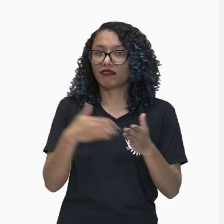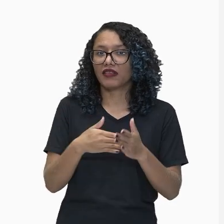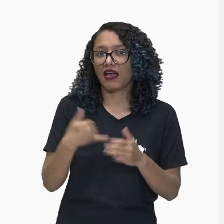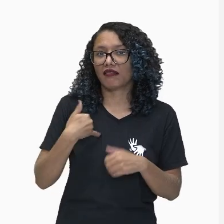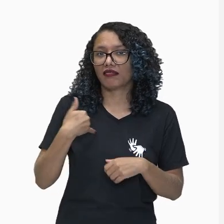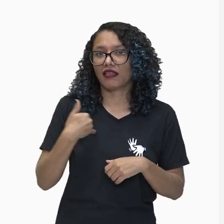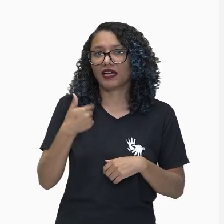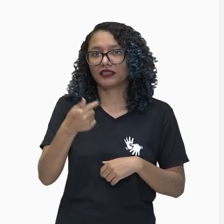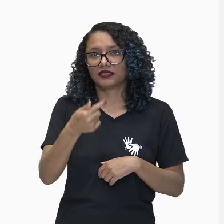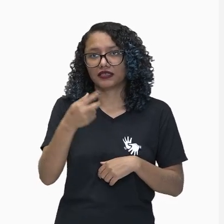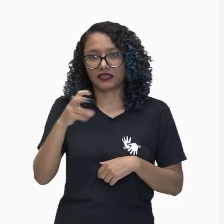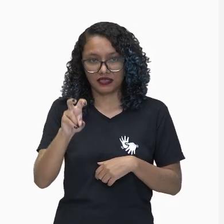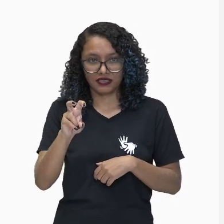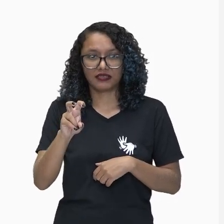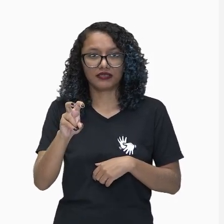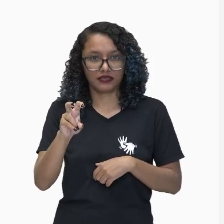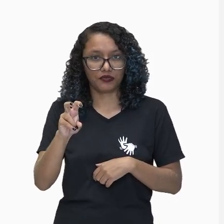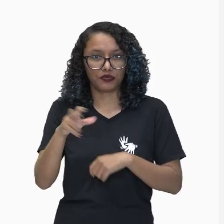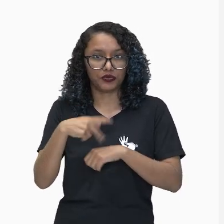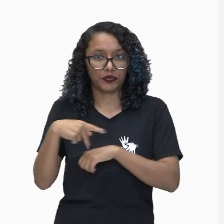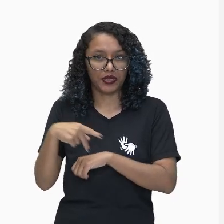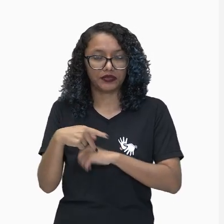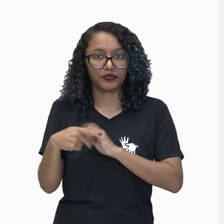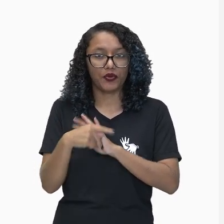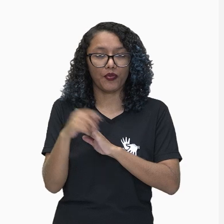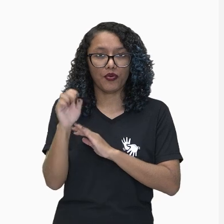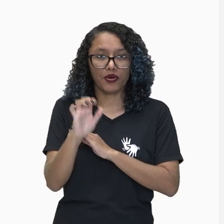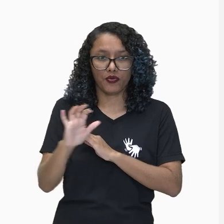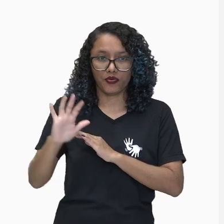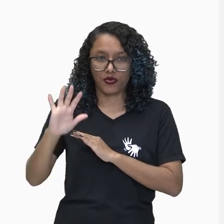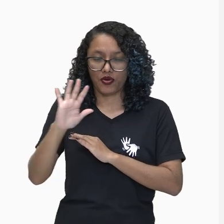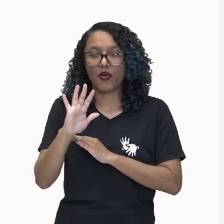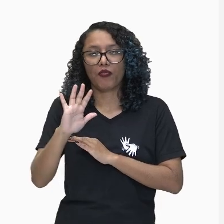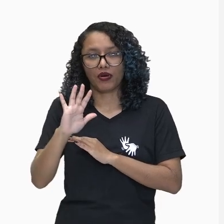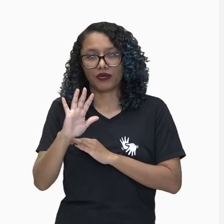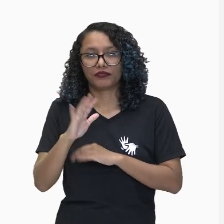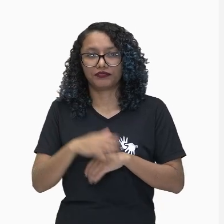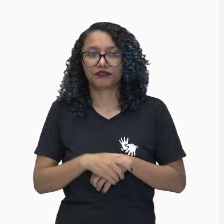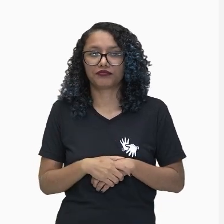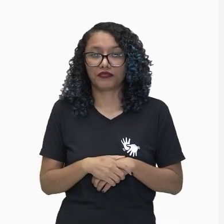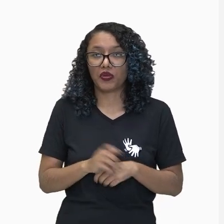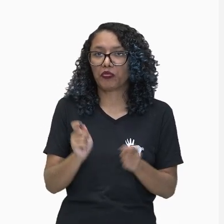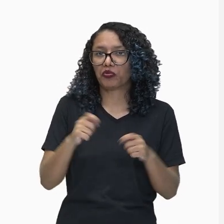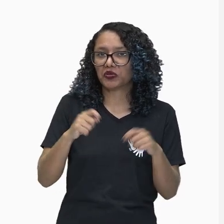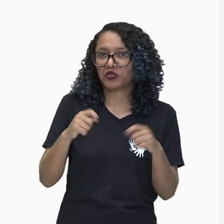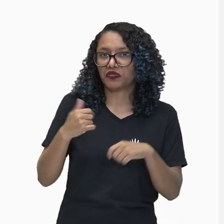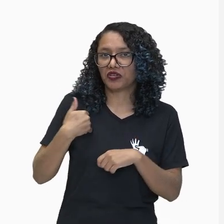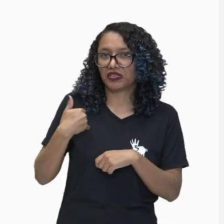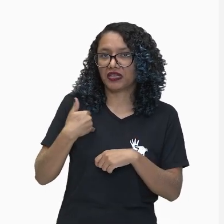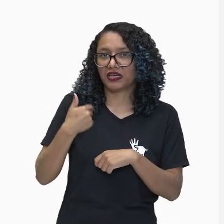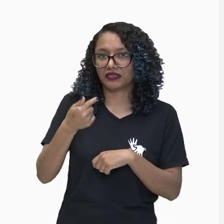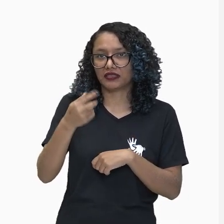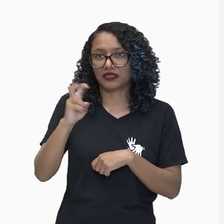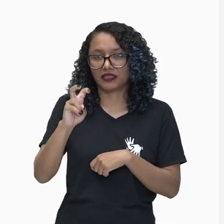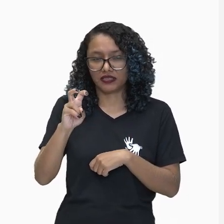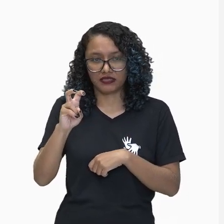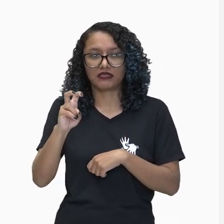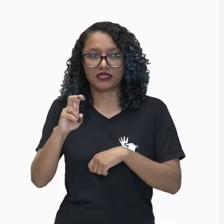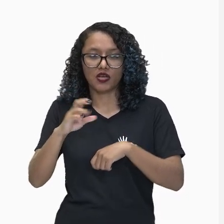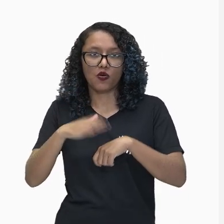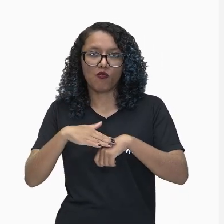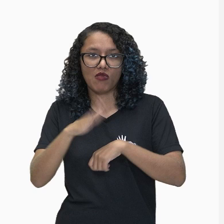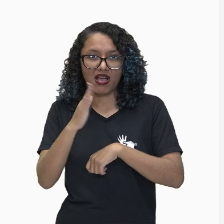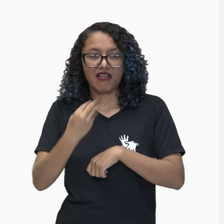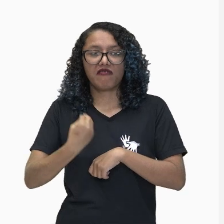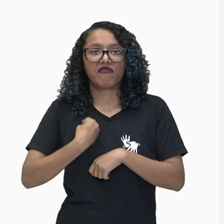bastante desenvolvidos do continente europeu, as pessoas viverem acima dos 75 anos de idade. Mas por quê,